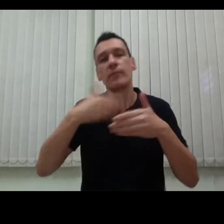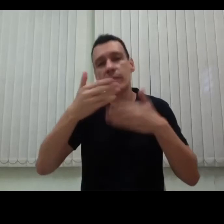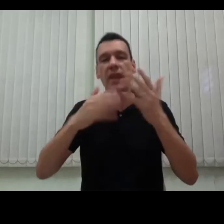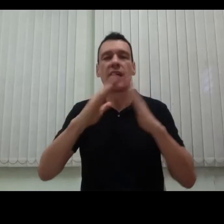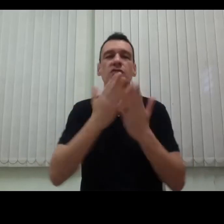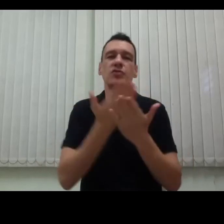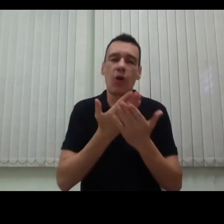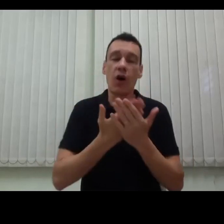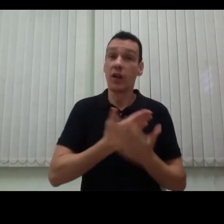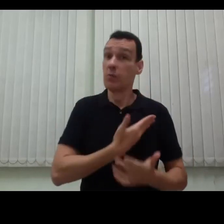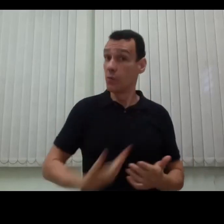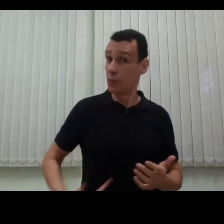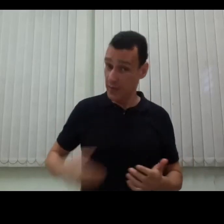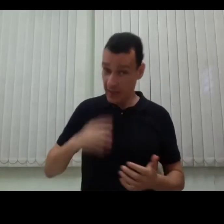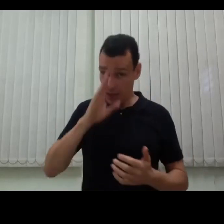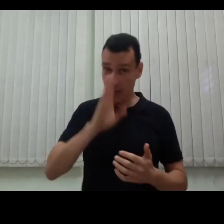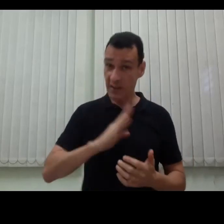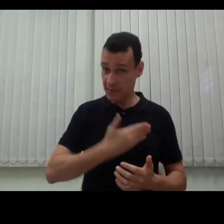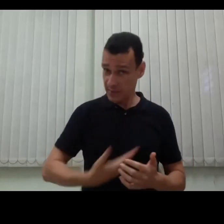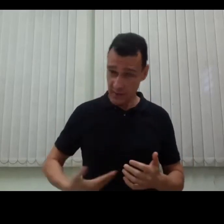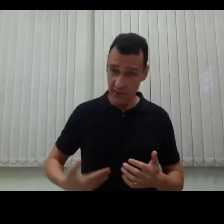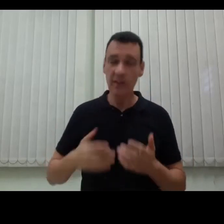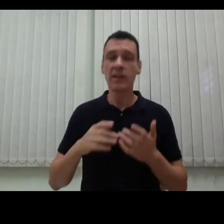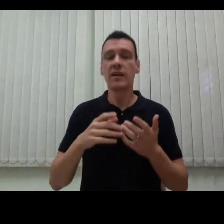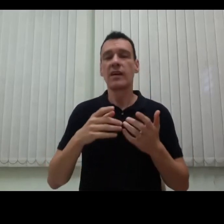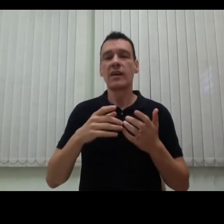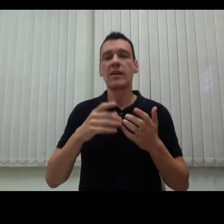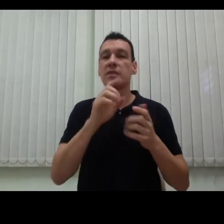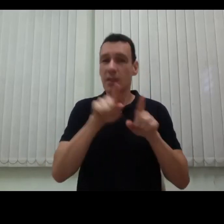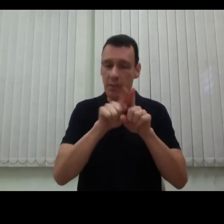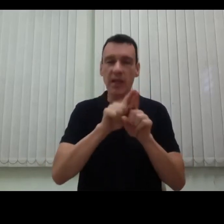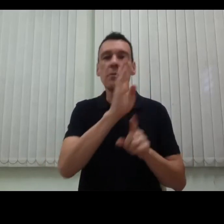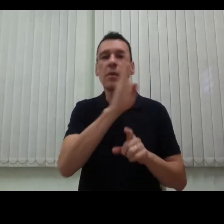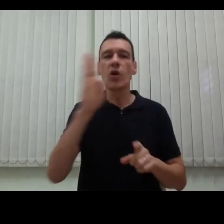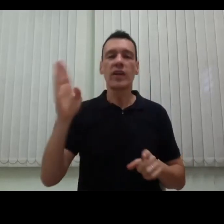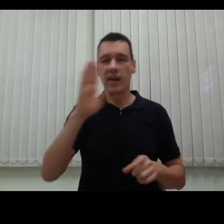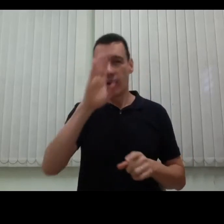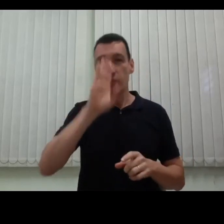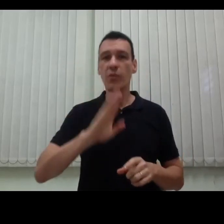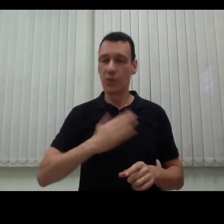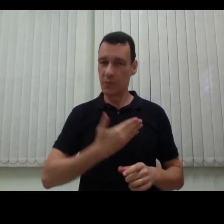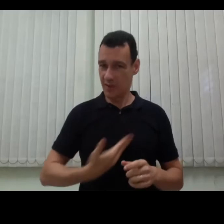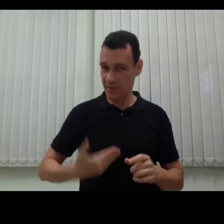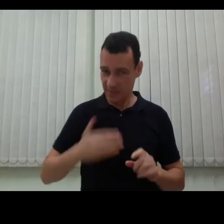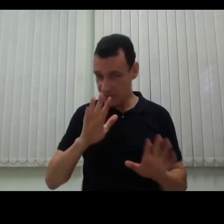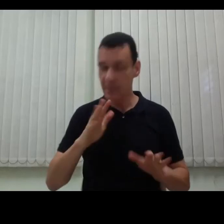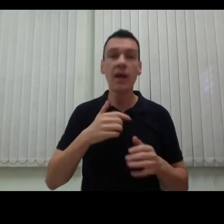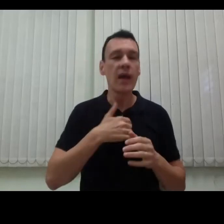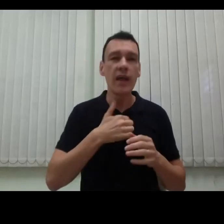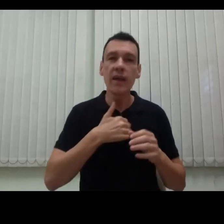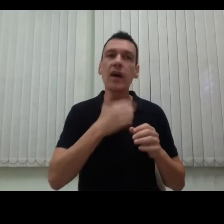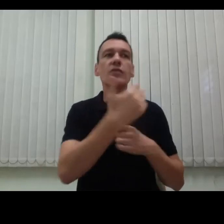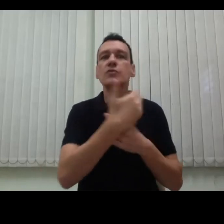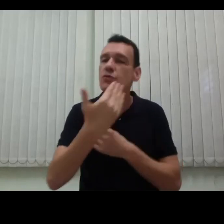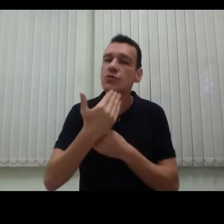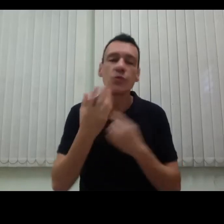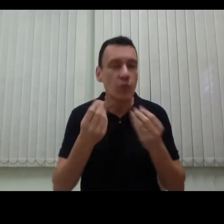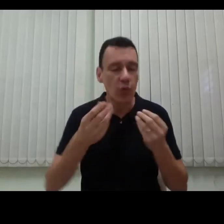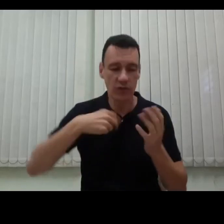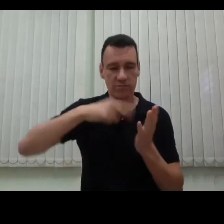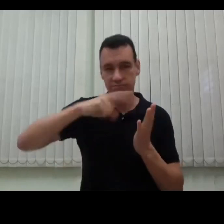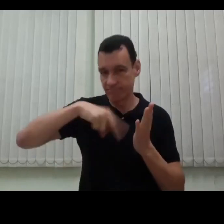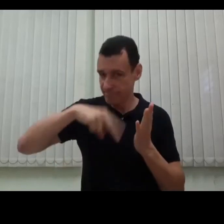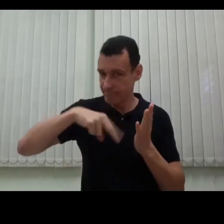formação, hoje eu posso olhar para elas e entender isso, era uma escola e uma biblioteca